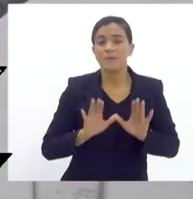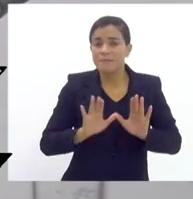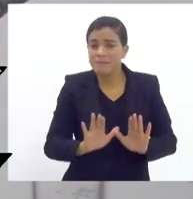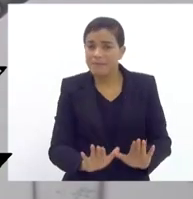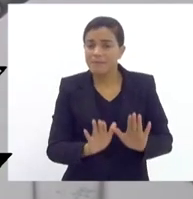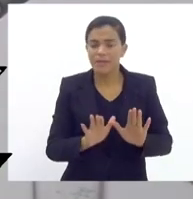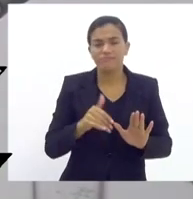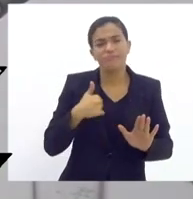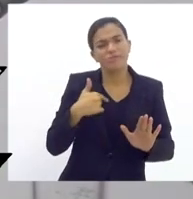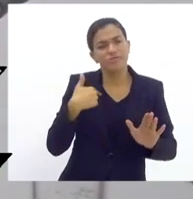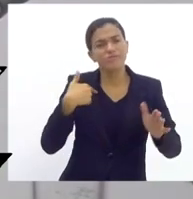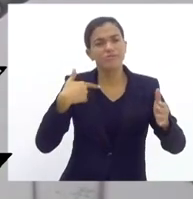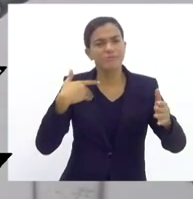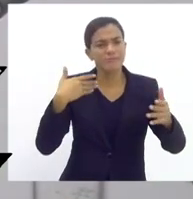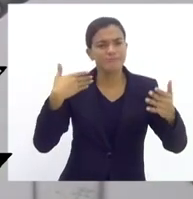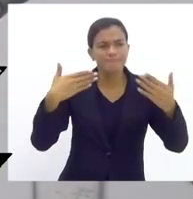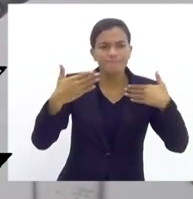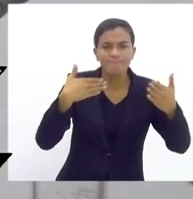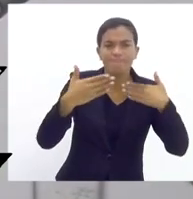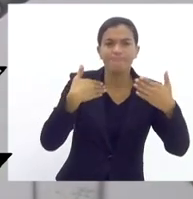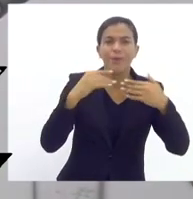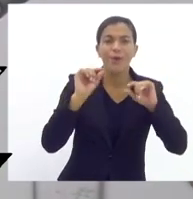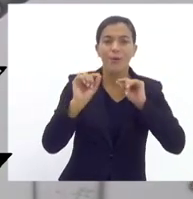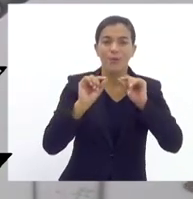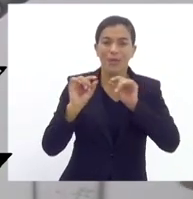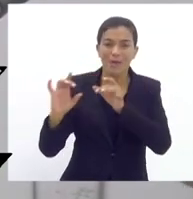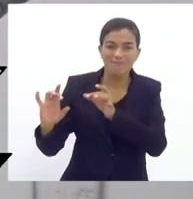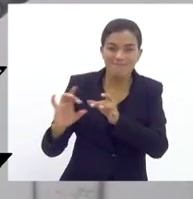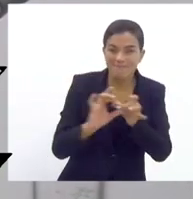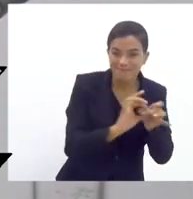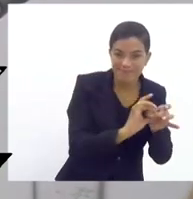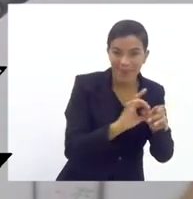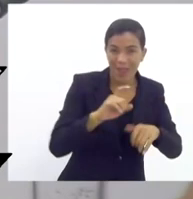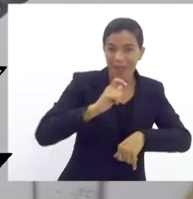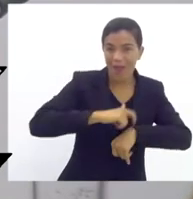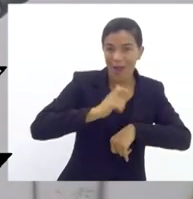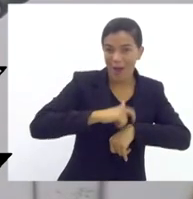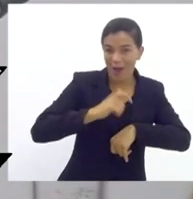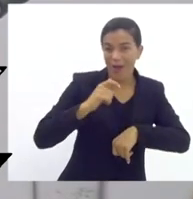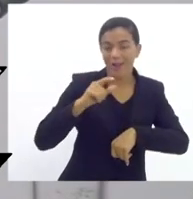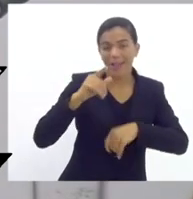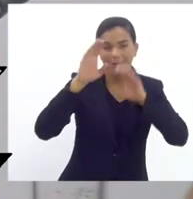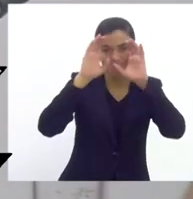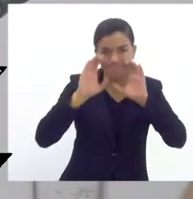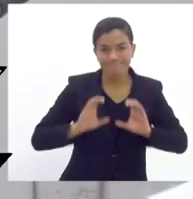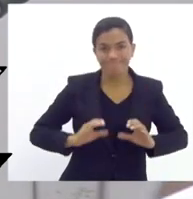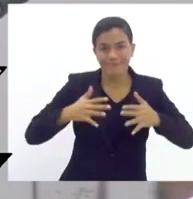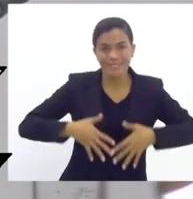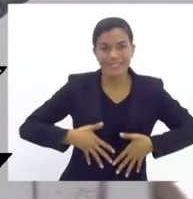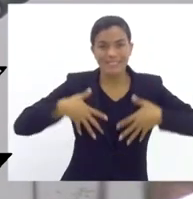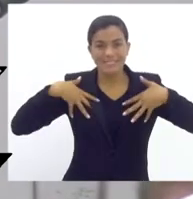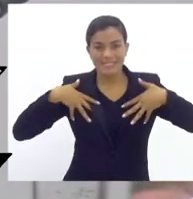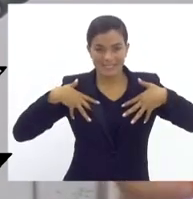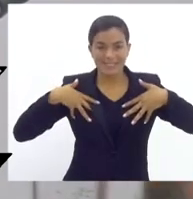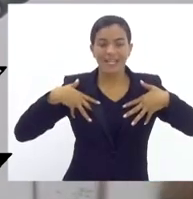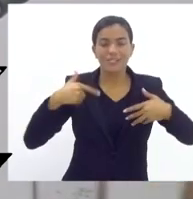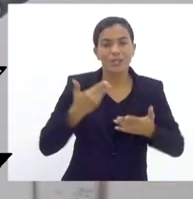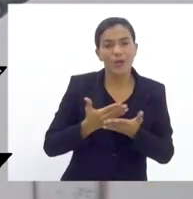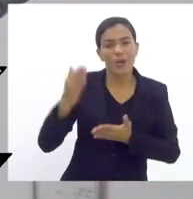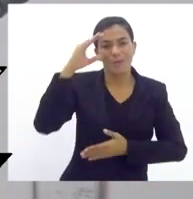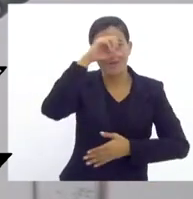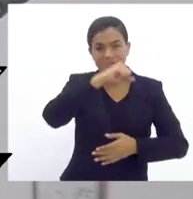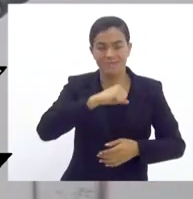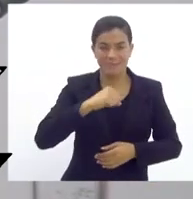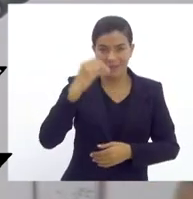a gente fala uma coisa que é trabalhadinho porque a partir de momento que a dignidade a gente começar a entender